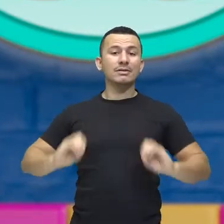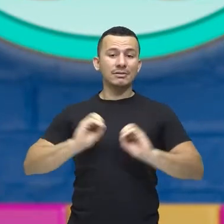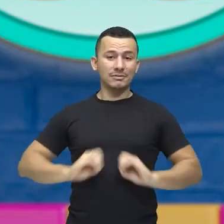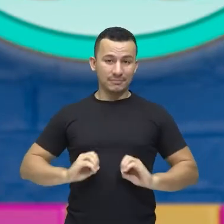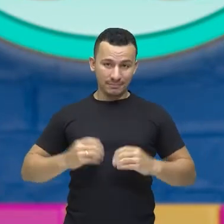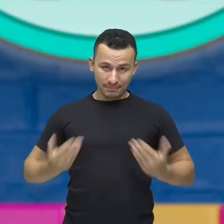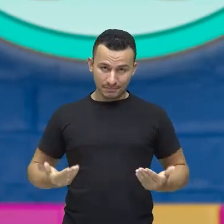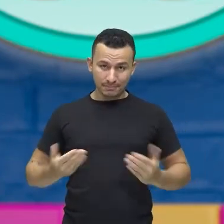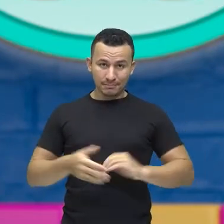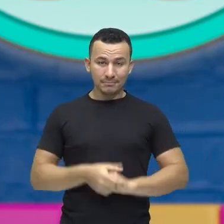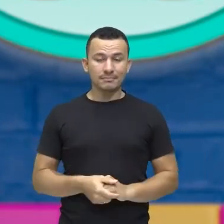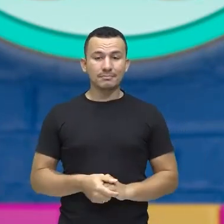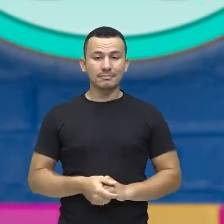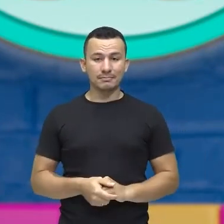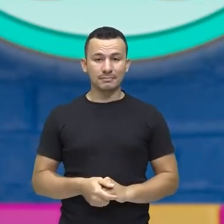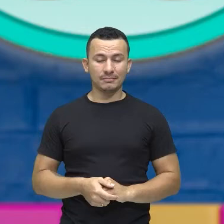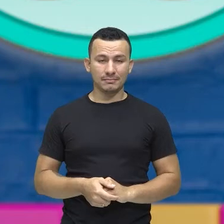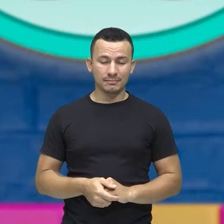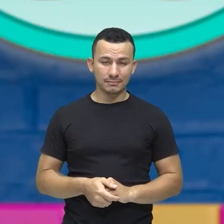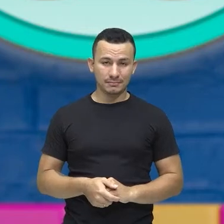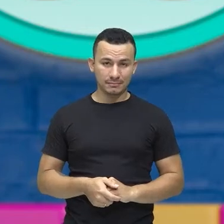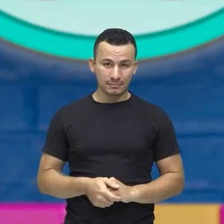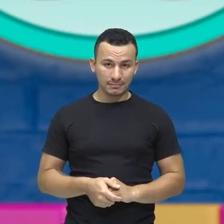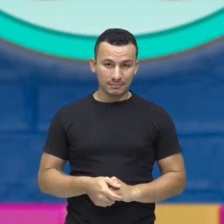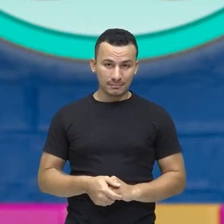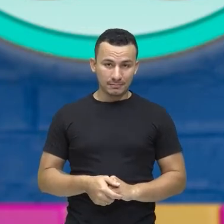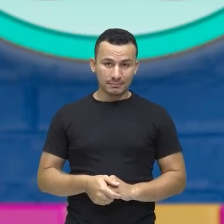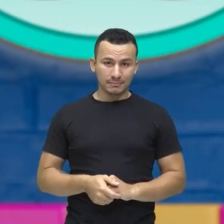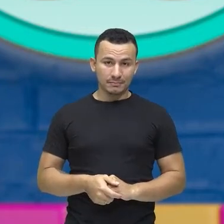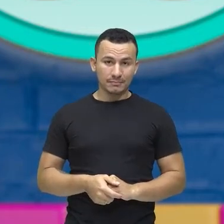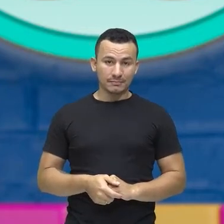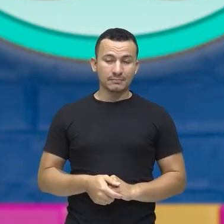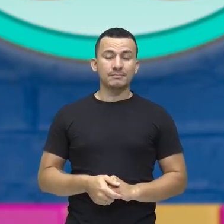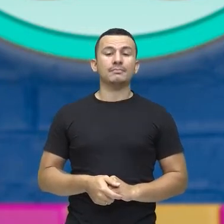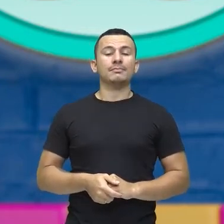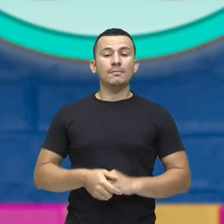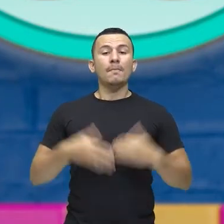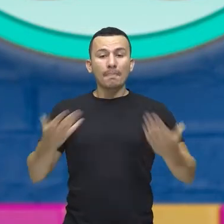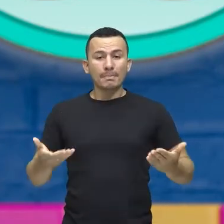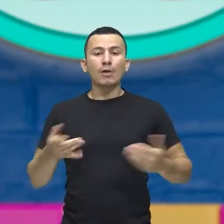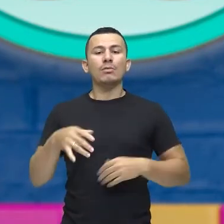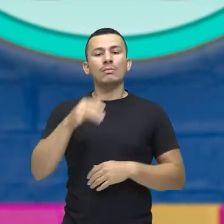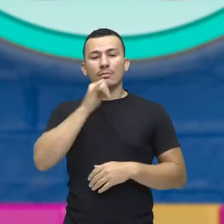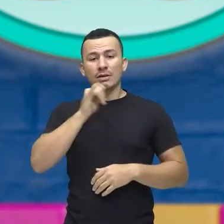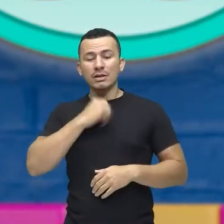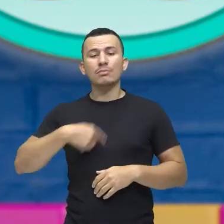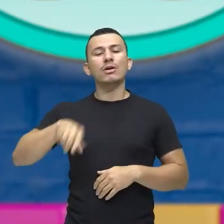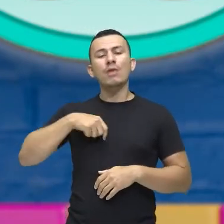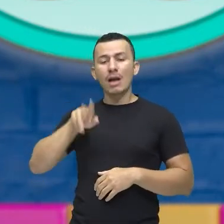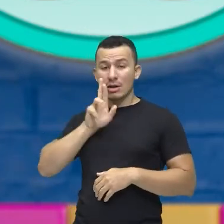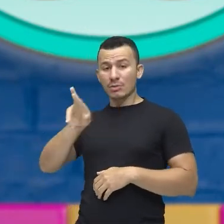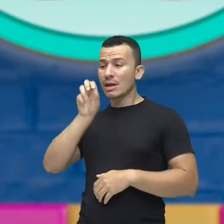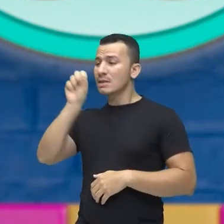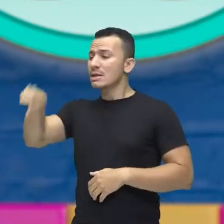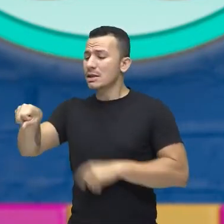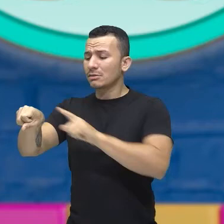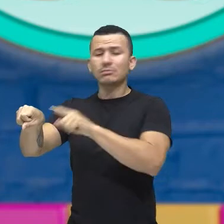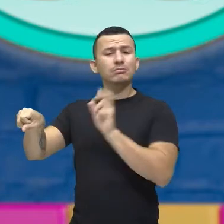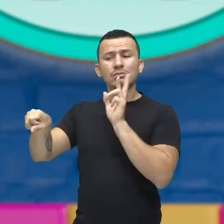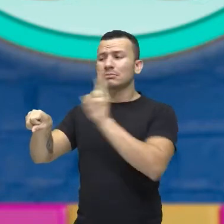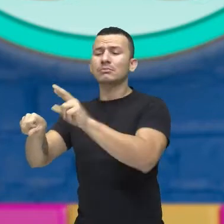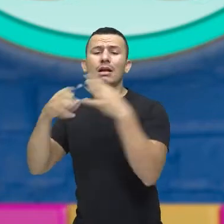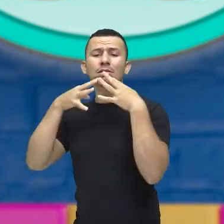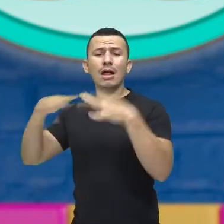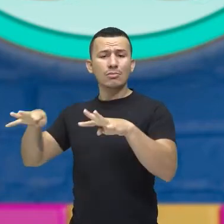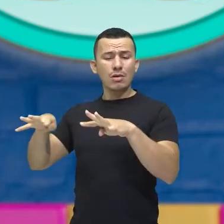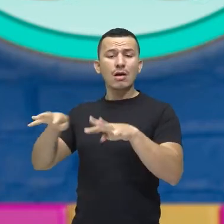mim, sem contudo me fechar para o cuidado do outro. Então, quando for possível eu dizer sim, eu vou dizer sim. Quando esse sim